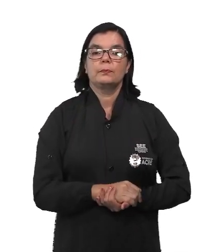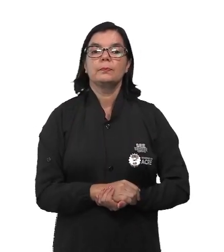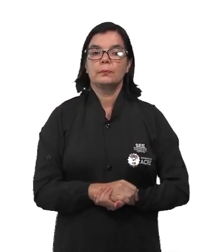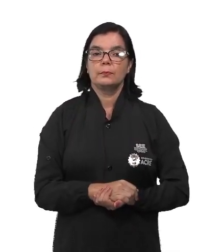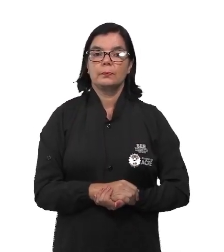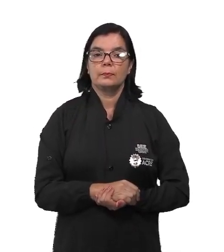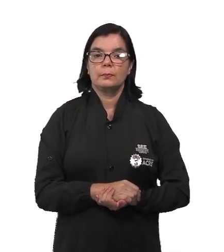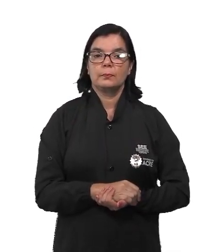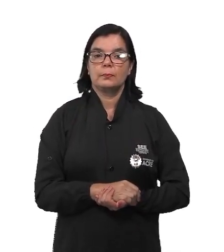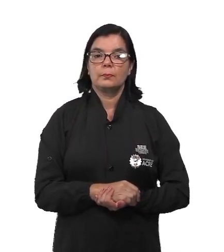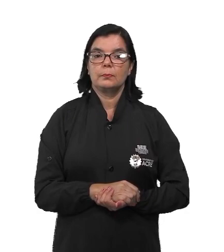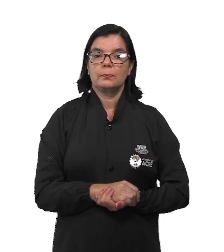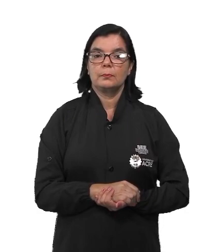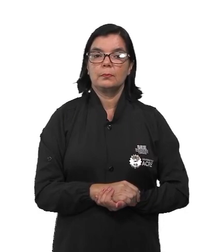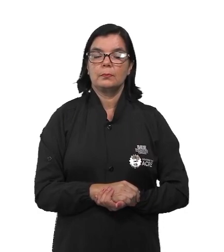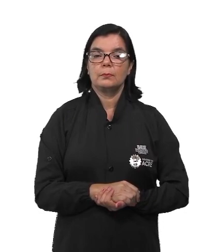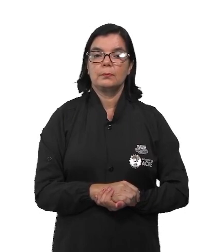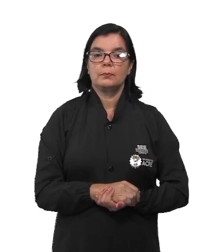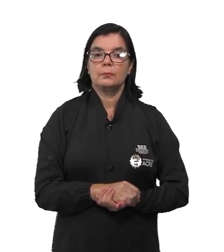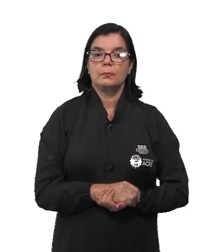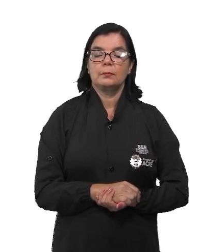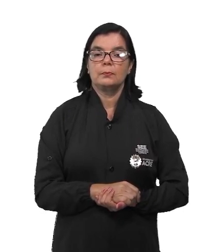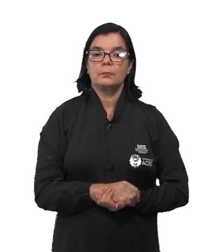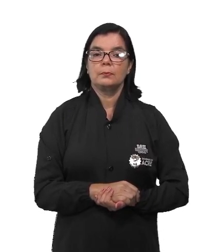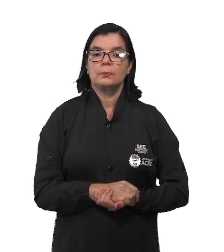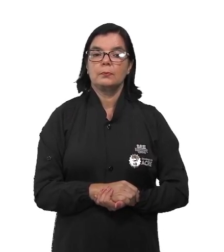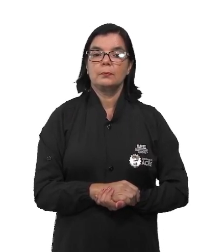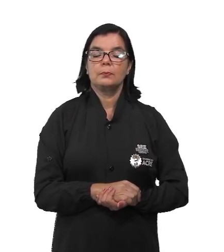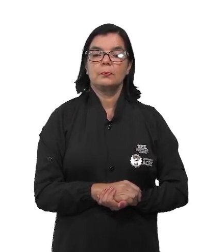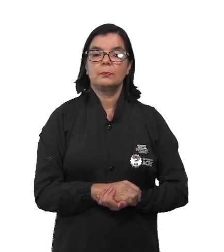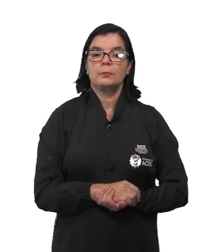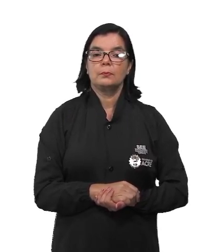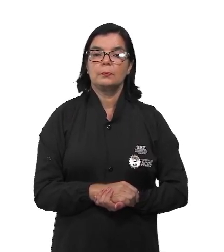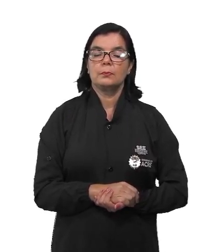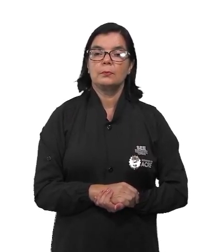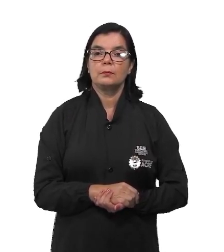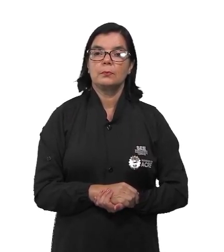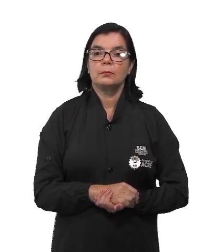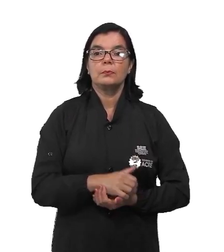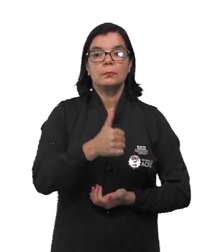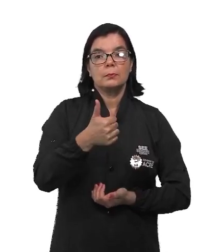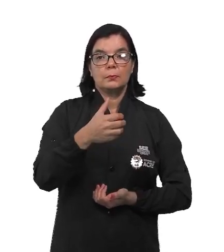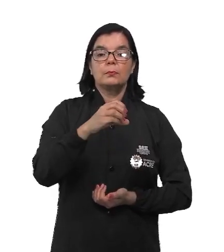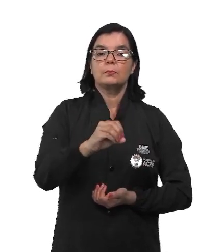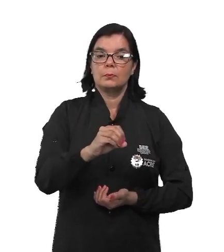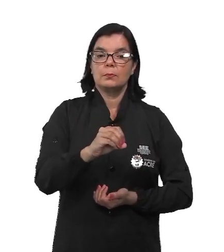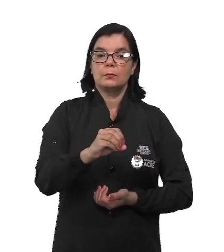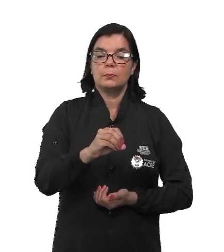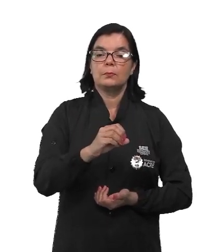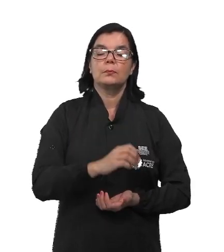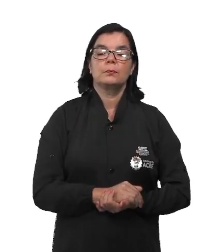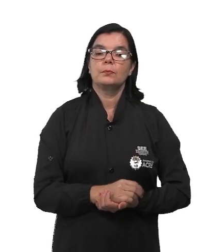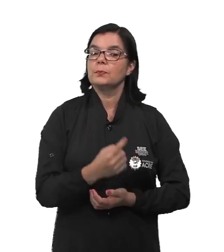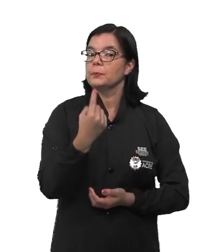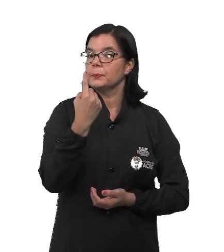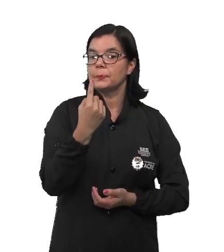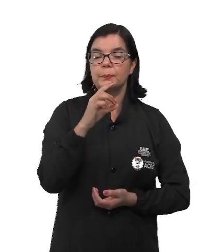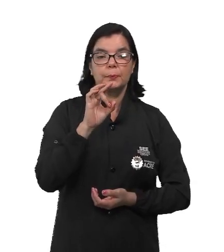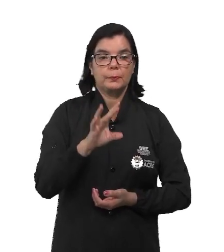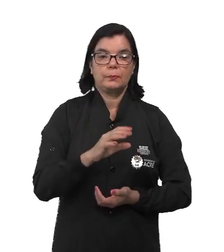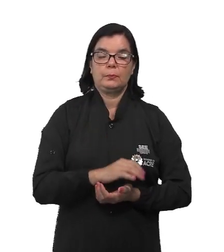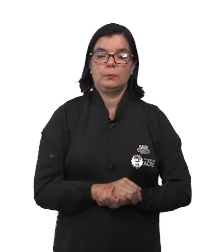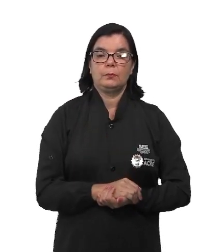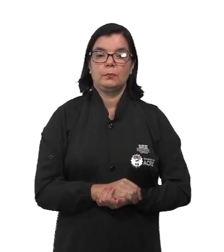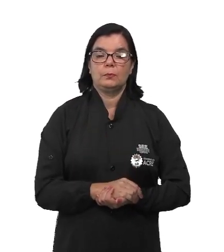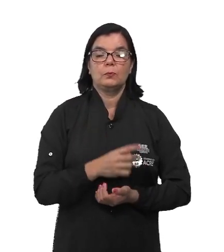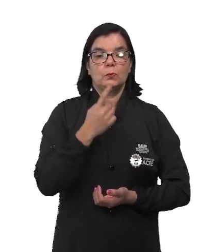vezes. Não era para ter esse círculo aqui, mas tudo bem. E o 10, por fim, uma única vez.